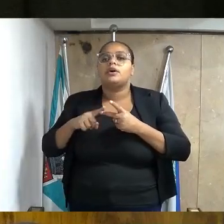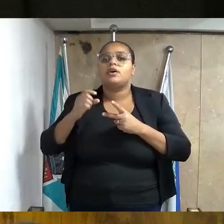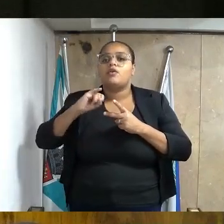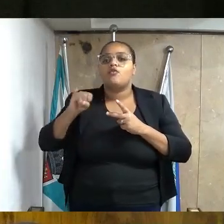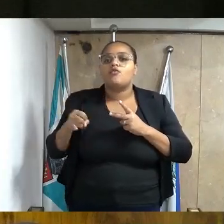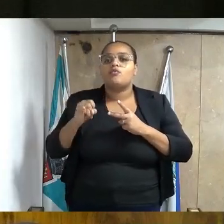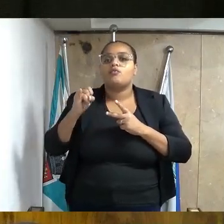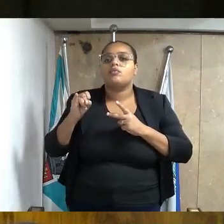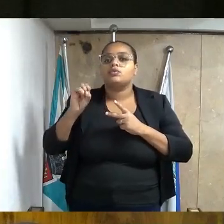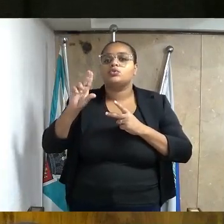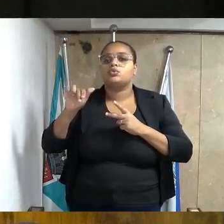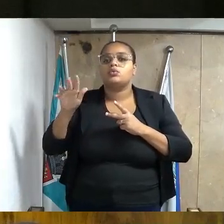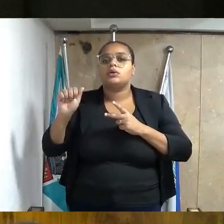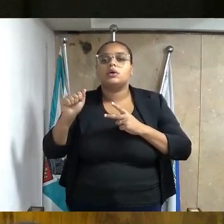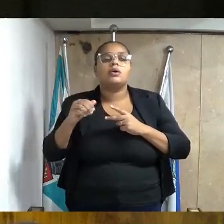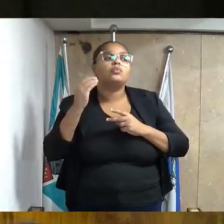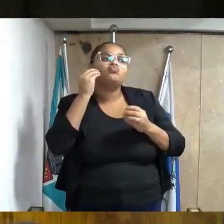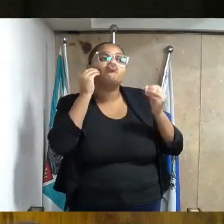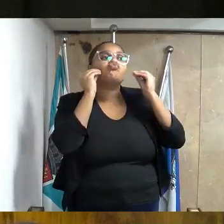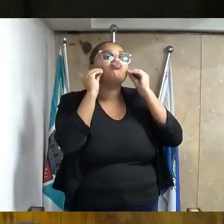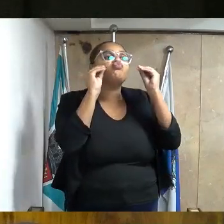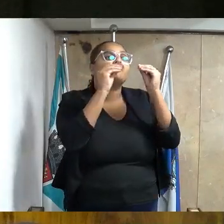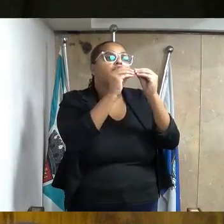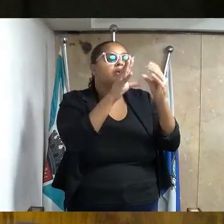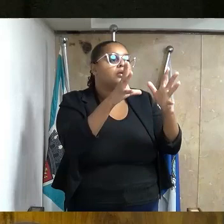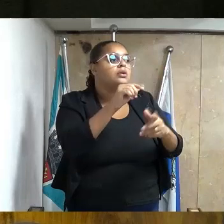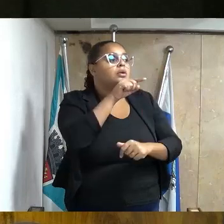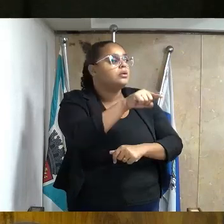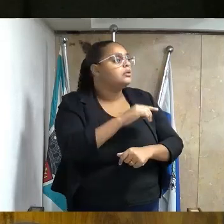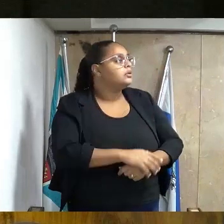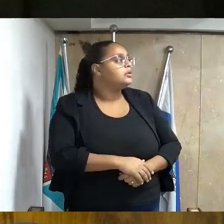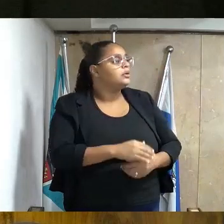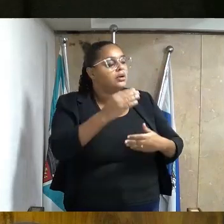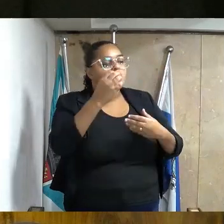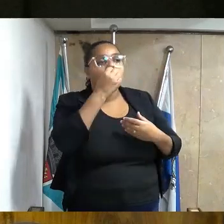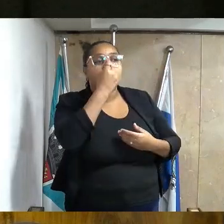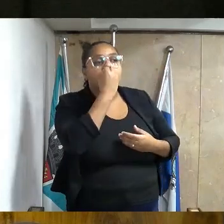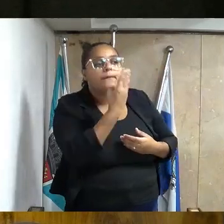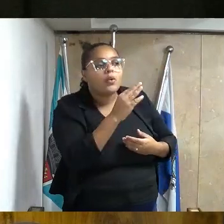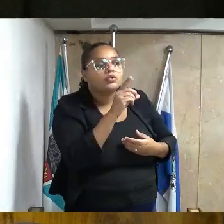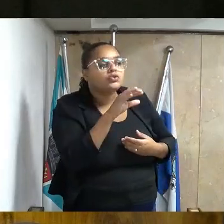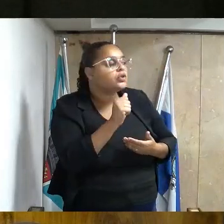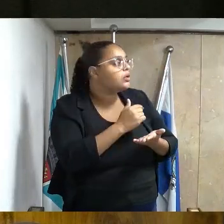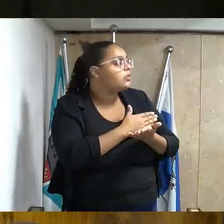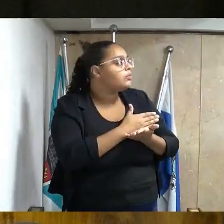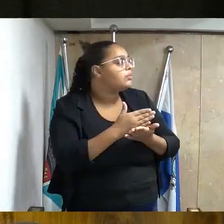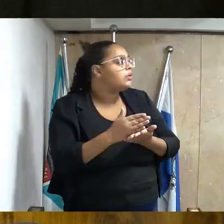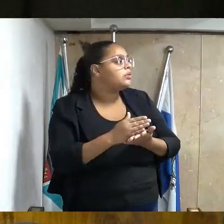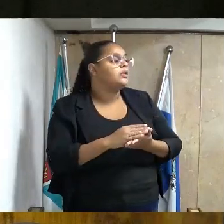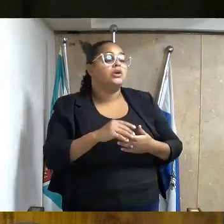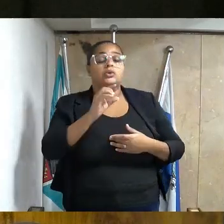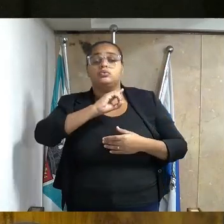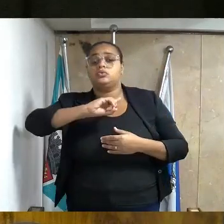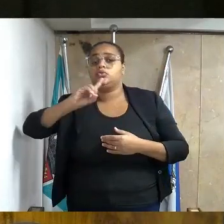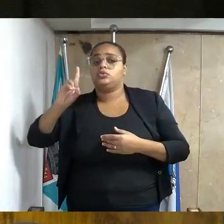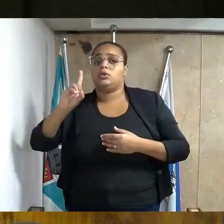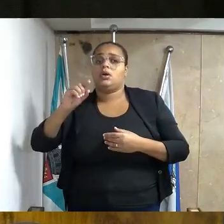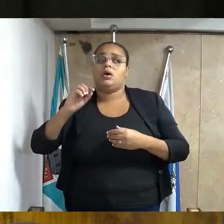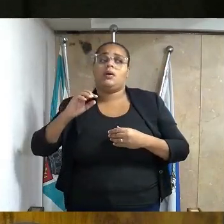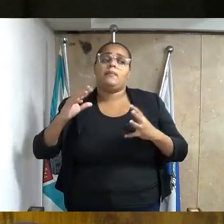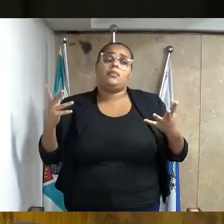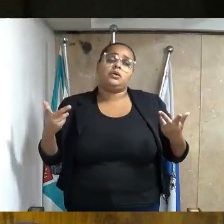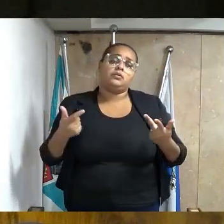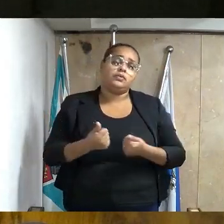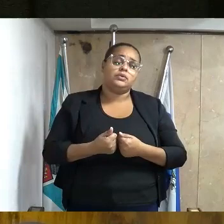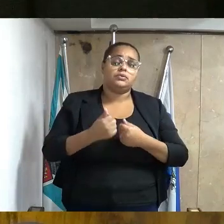beijo do vovô. Quero aqui desejar a todos um bom dia e uma excelente tarde. Tenhamos todos um dia maravilhoso. Muito obrigado, senhor